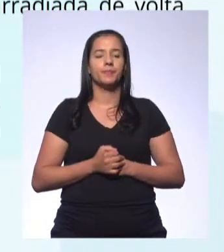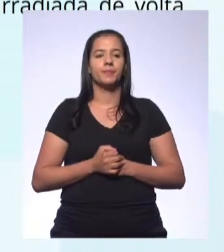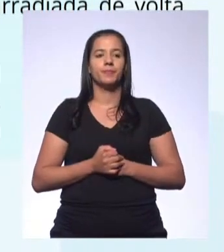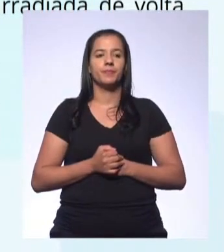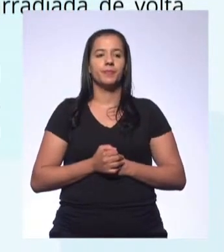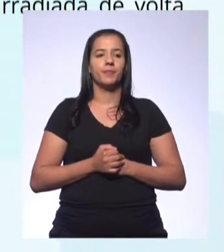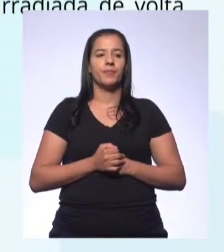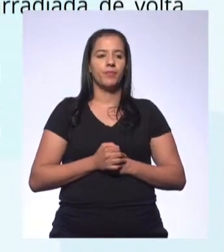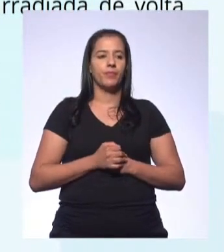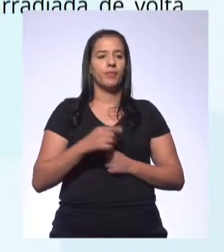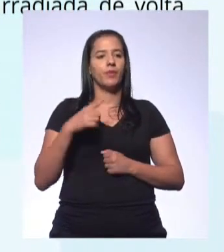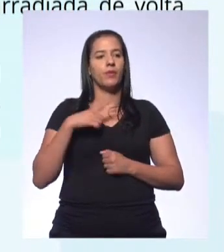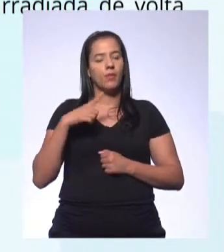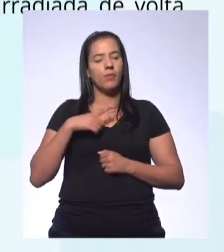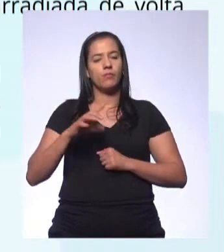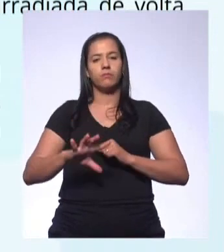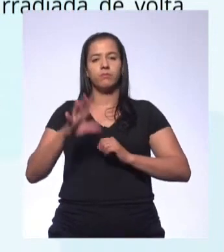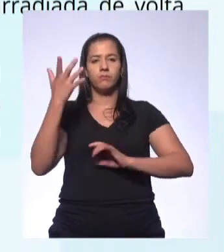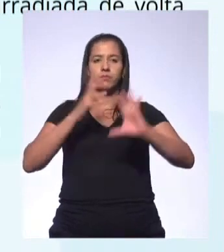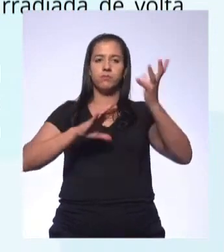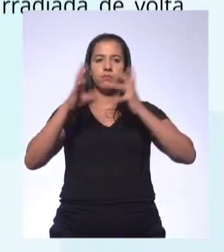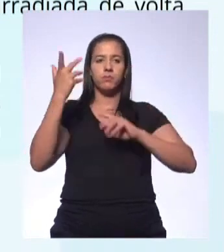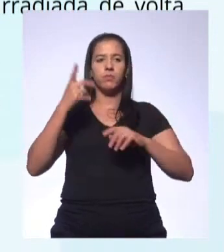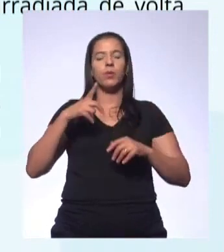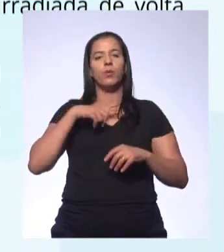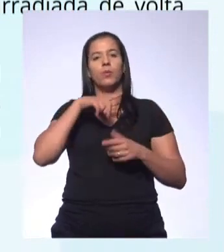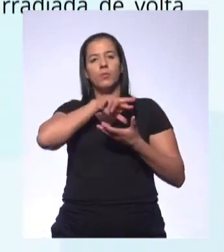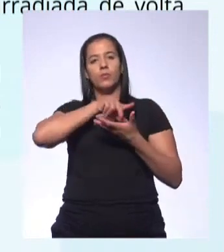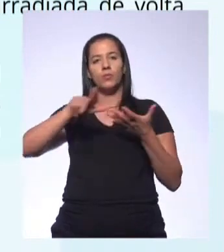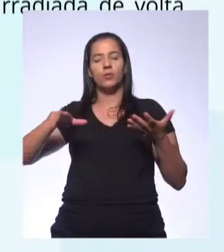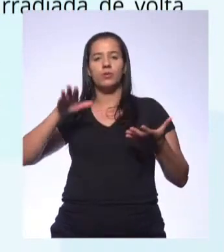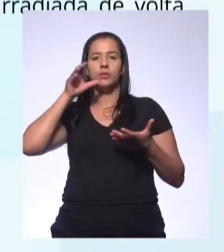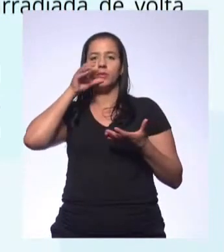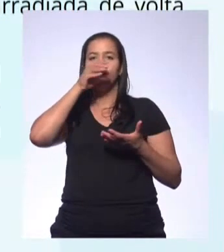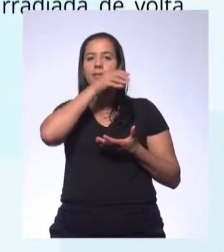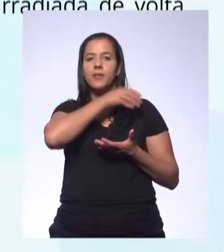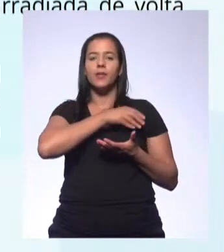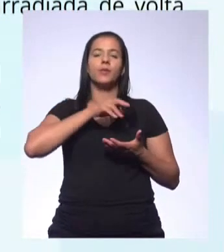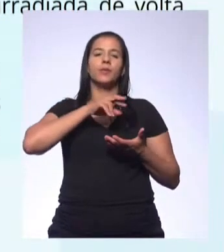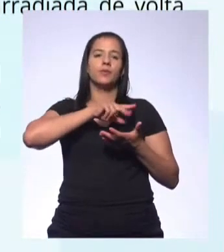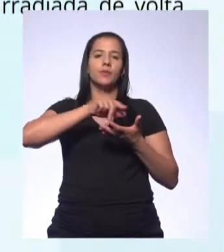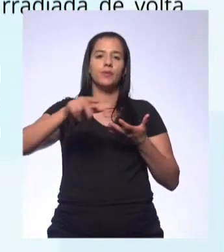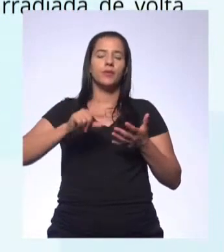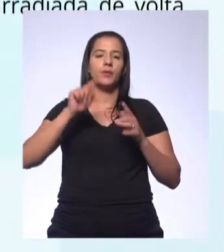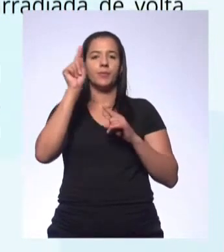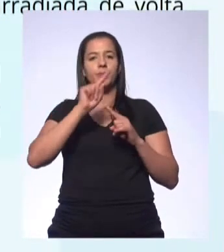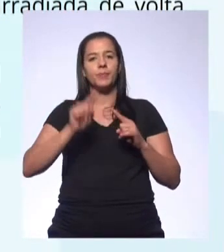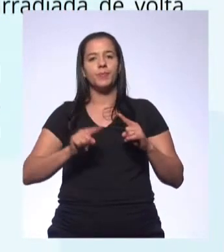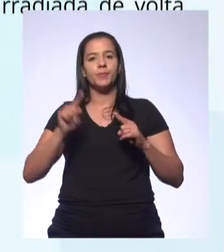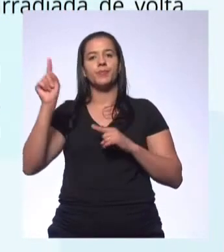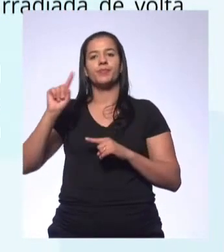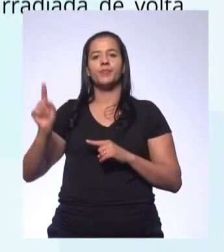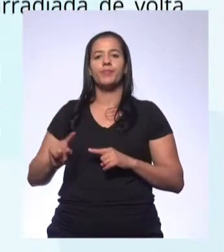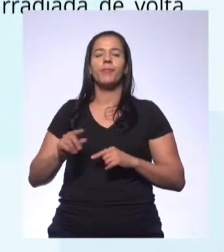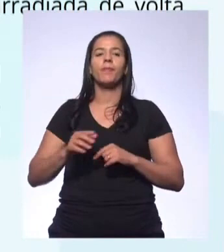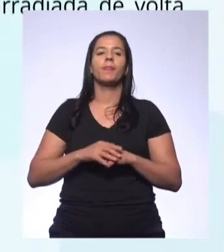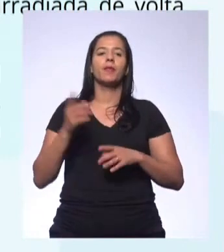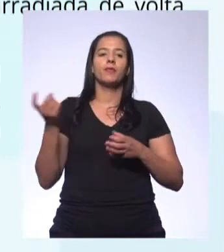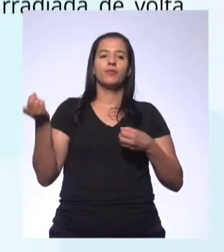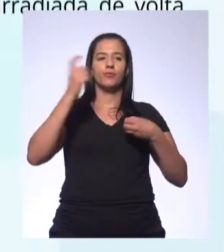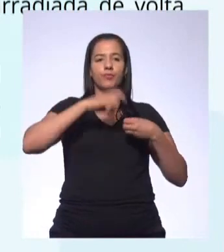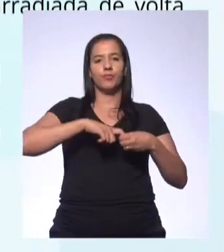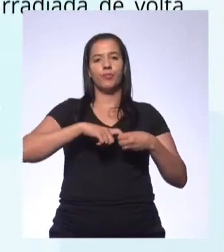estufa. Como consequências disso, parte do calor é irradiada de volta à